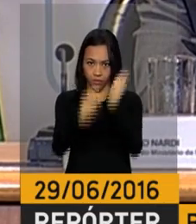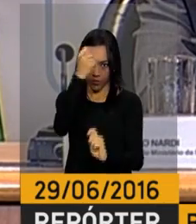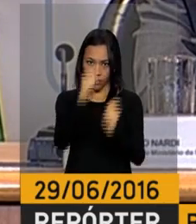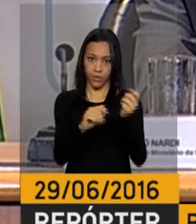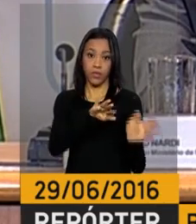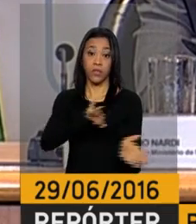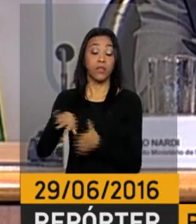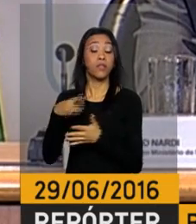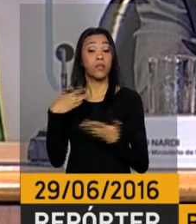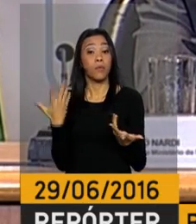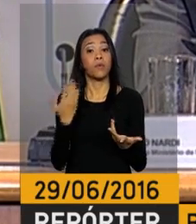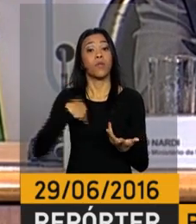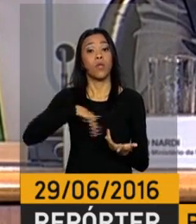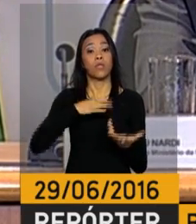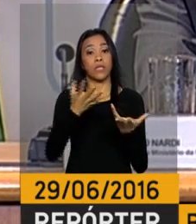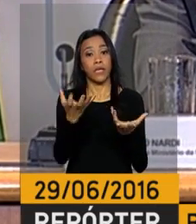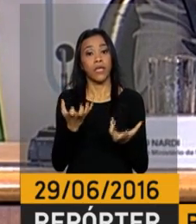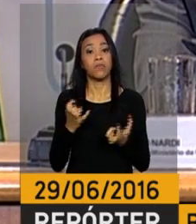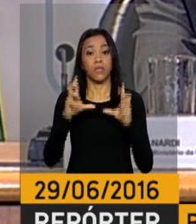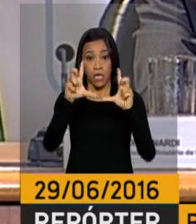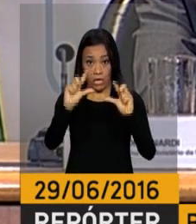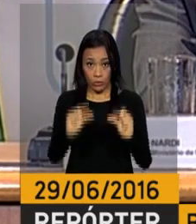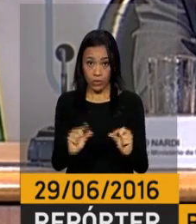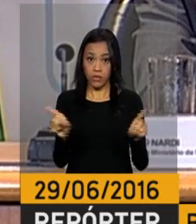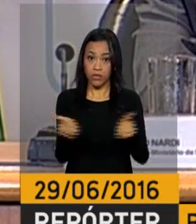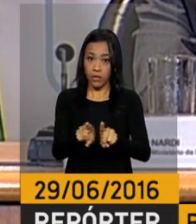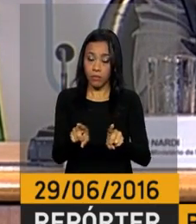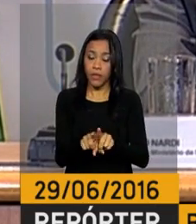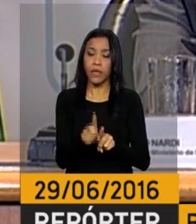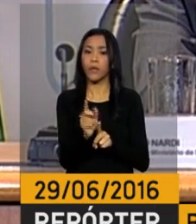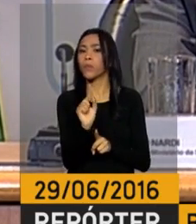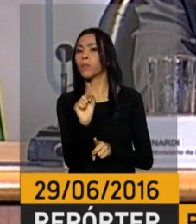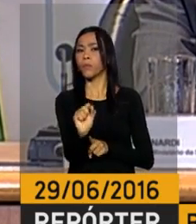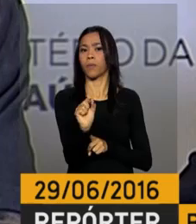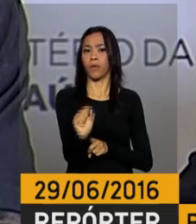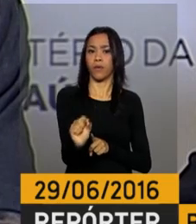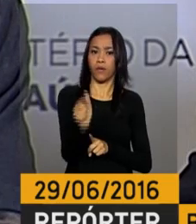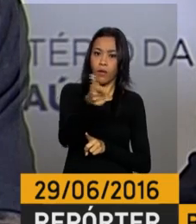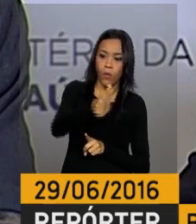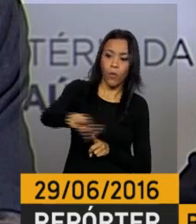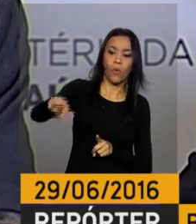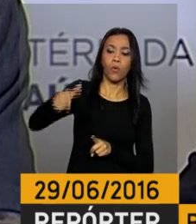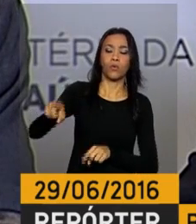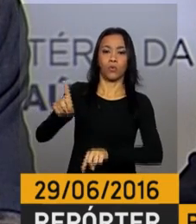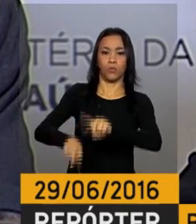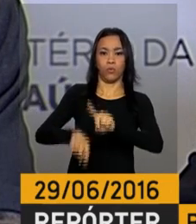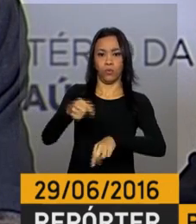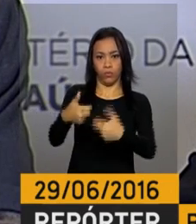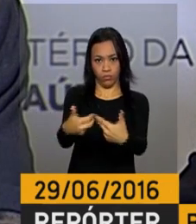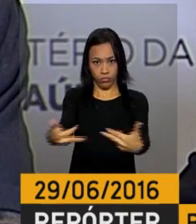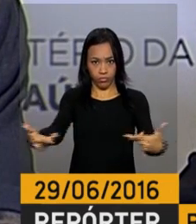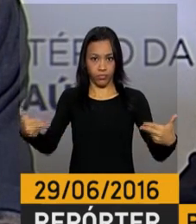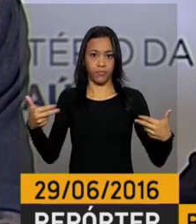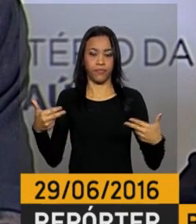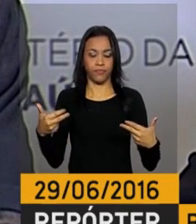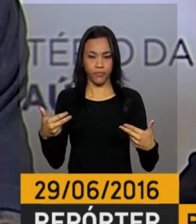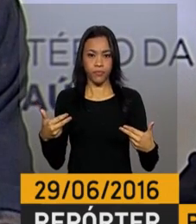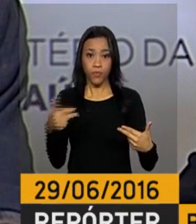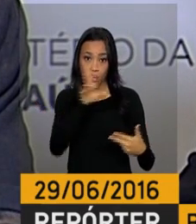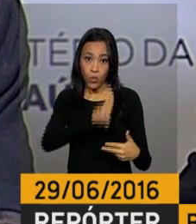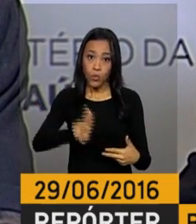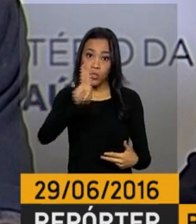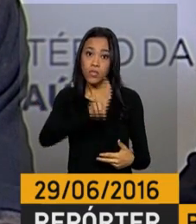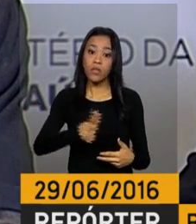queremos reduzir reduzir também com os produtos eh os usando os valores dos do